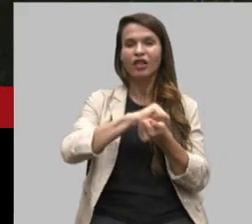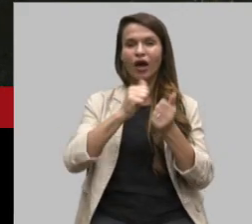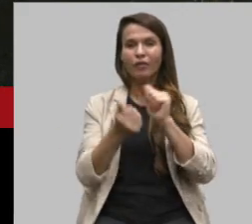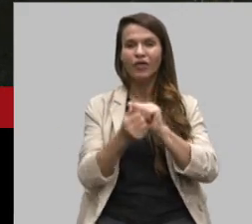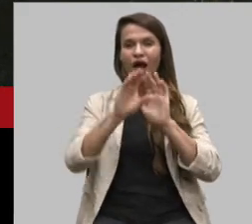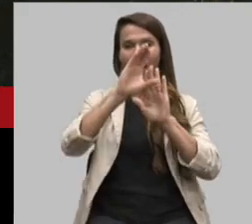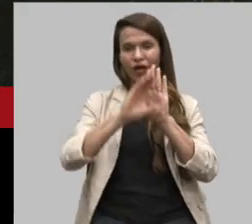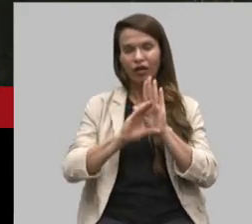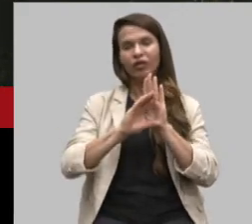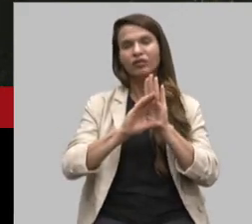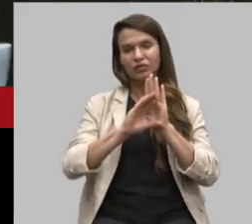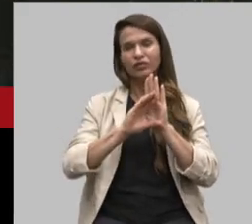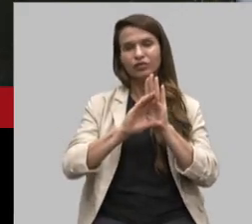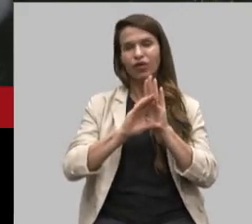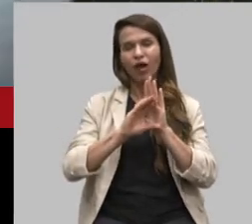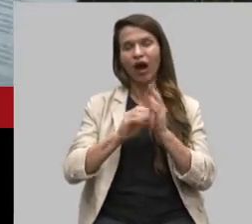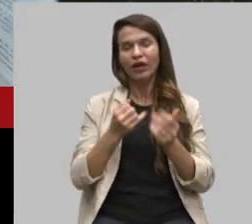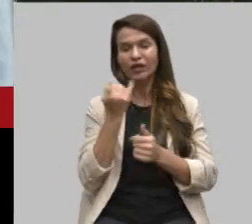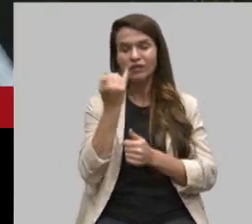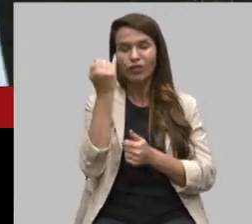necessidades dos seus